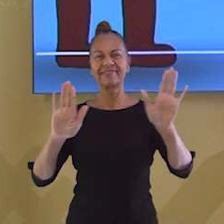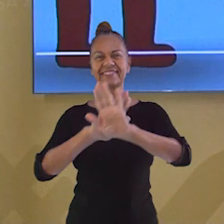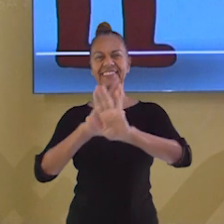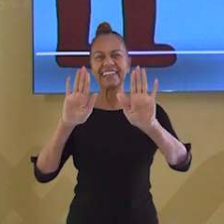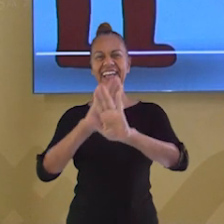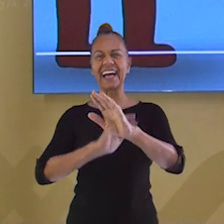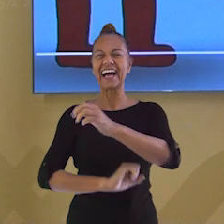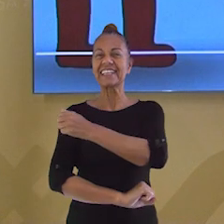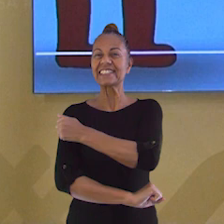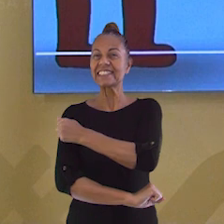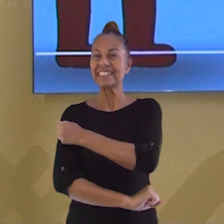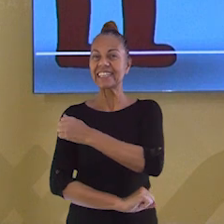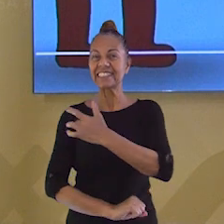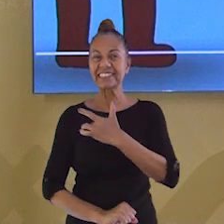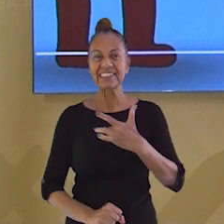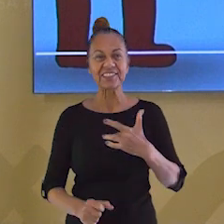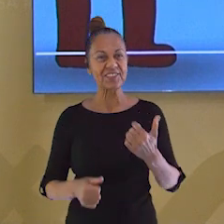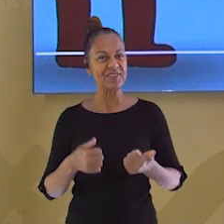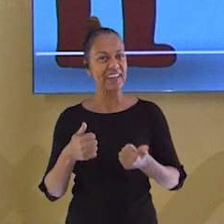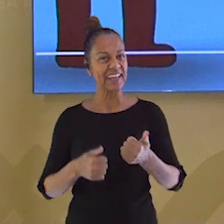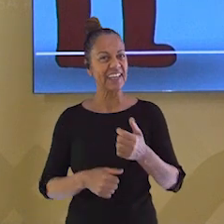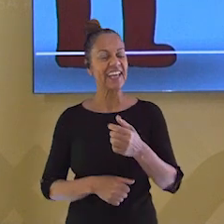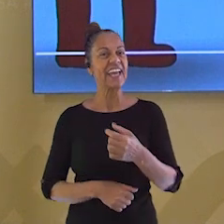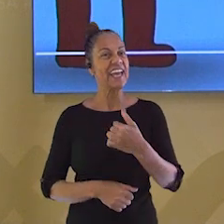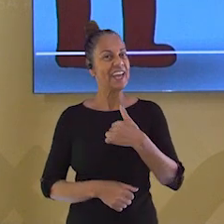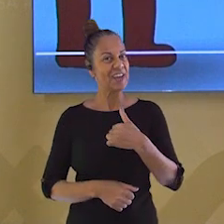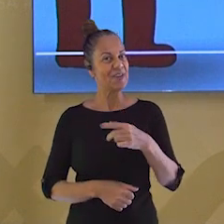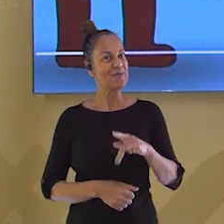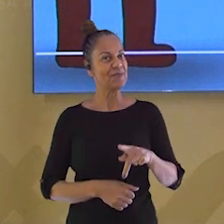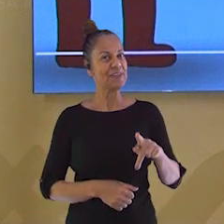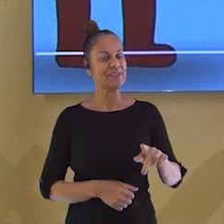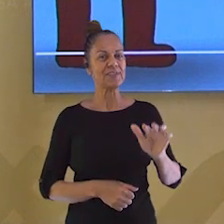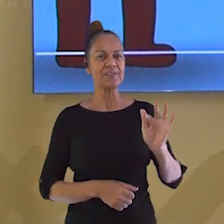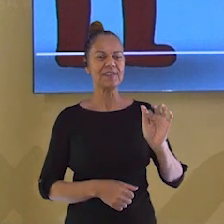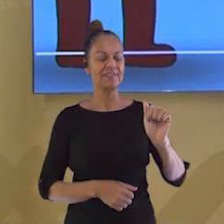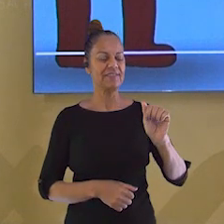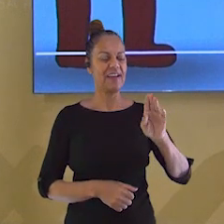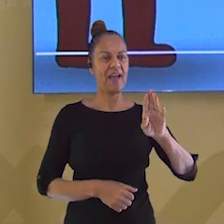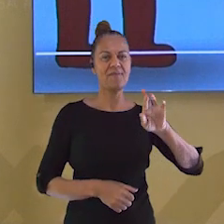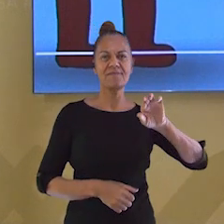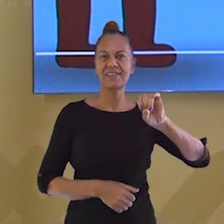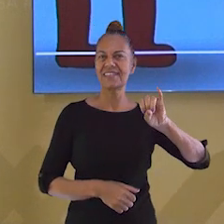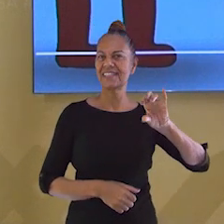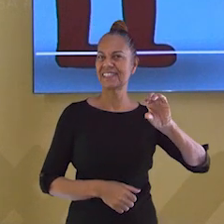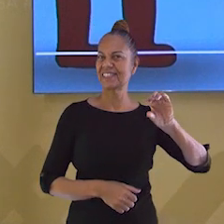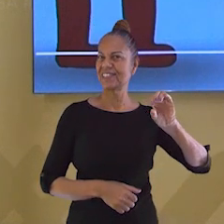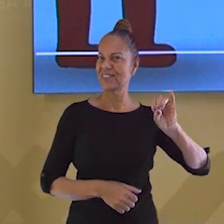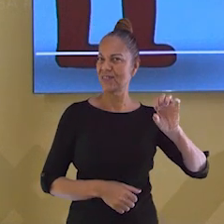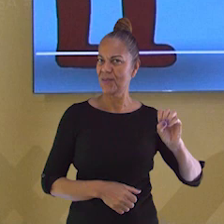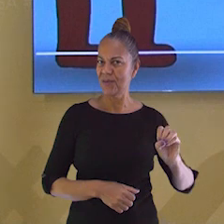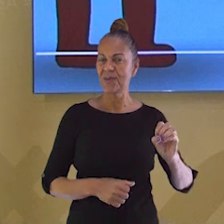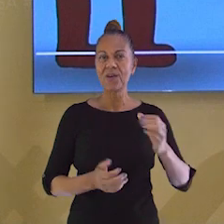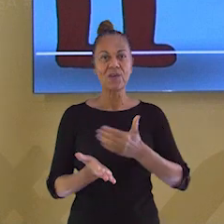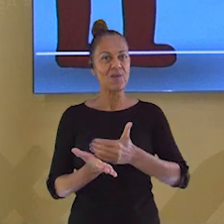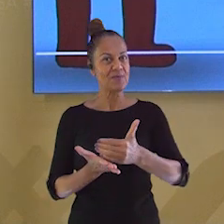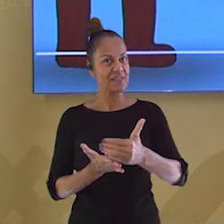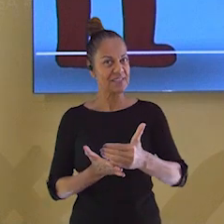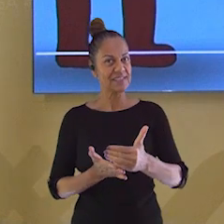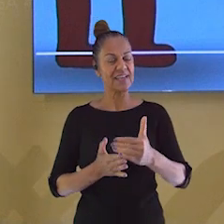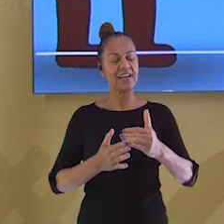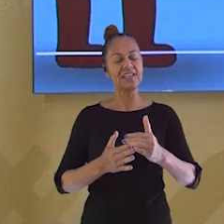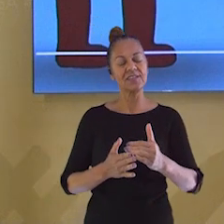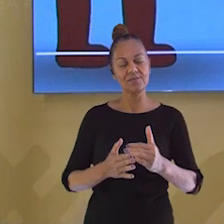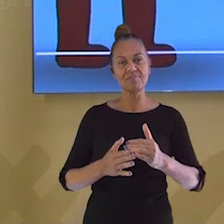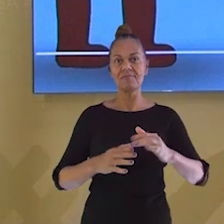Olá, estudantes, como vocês estão? Sou o professor Fabrício e estamos começando mais um programa Tudo TV. Hoje nós